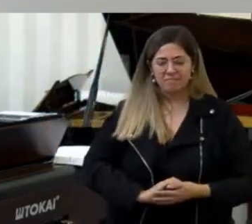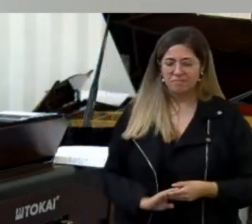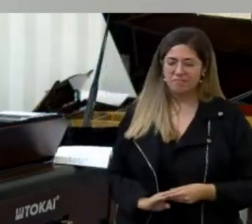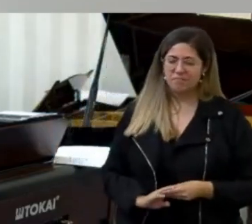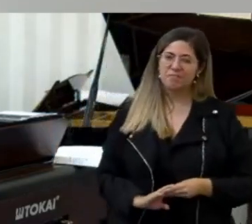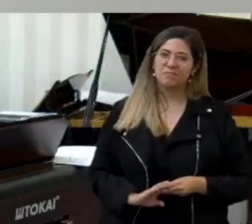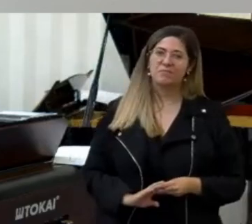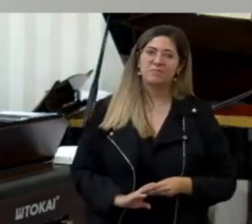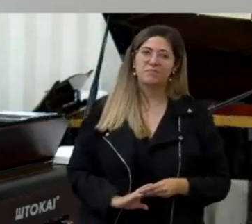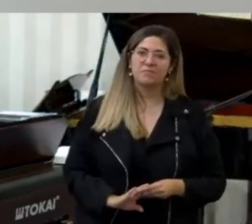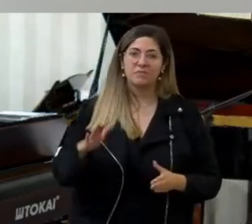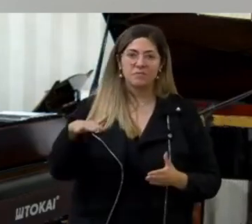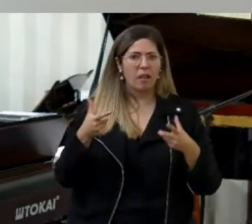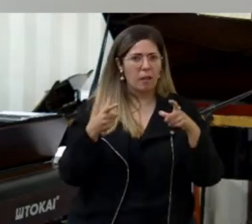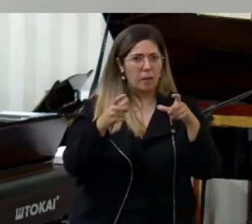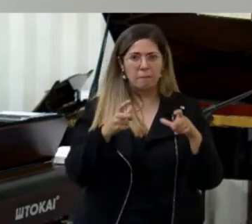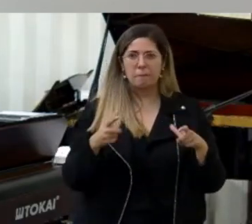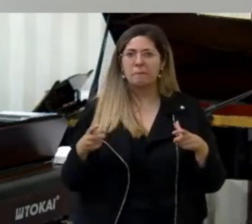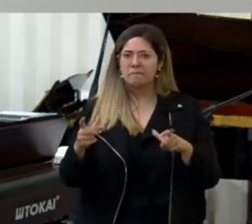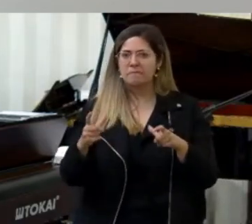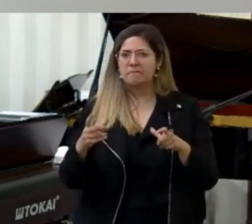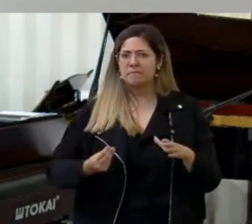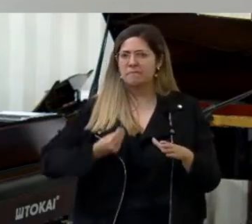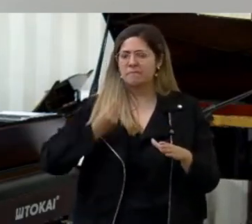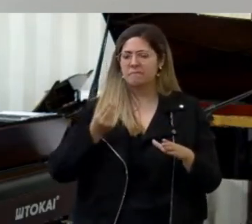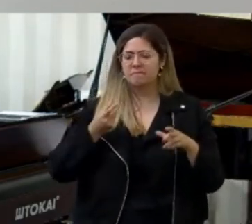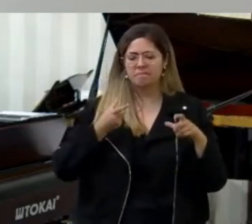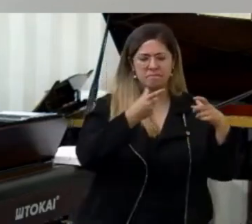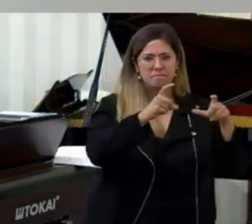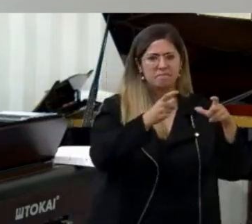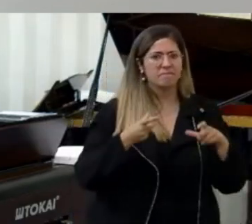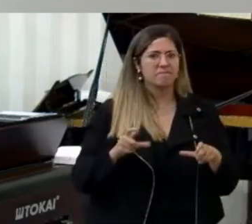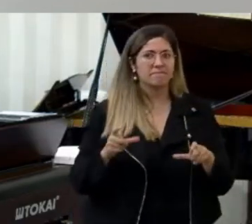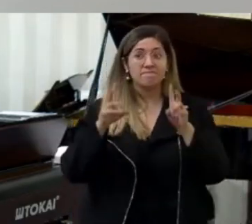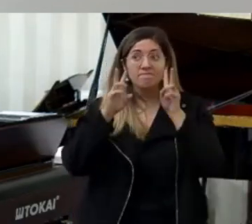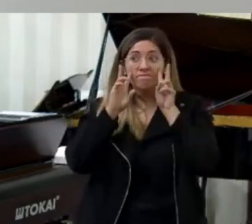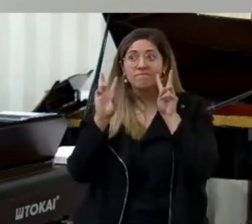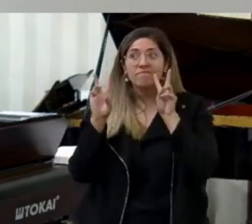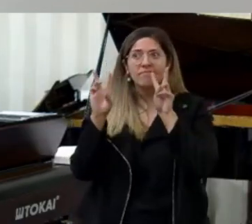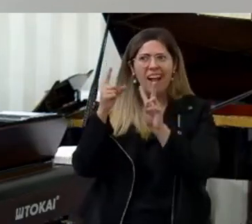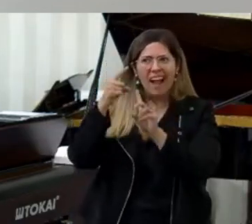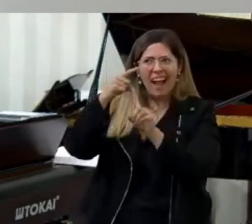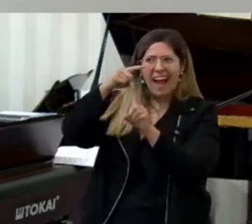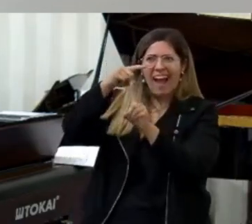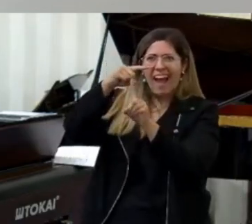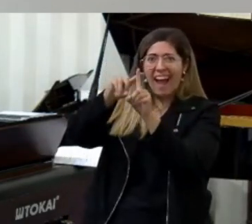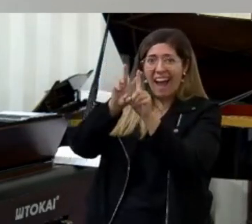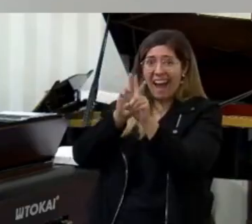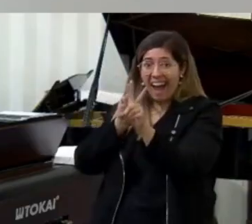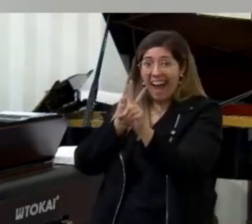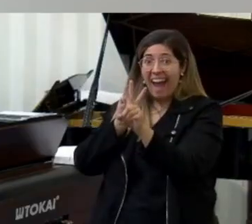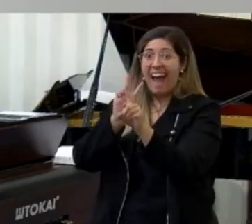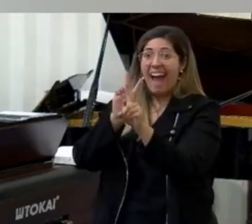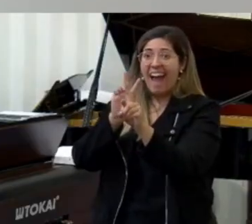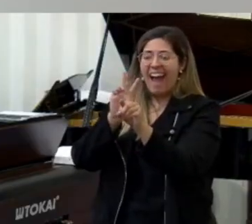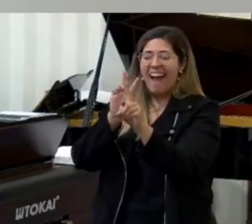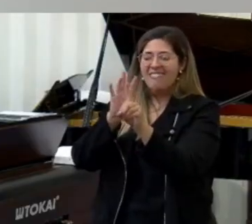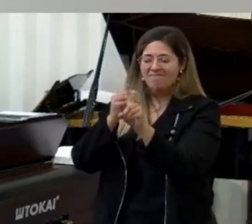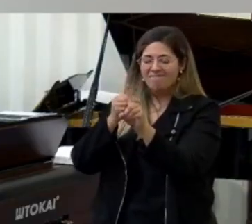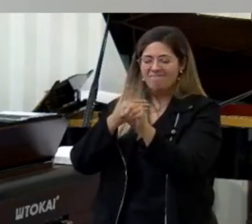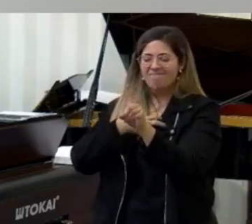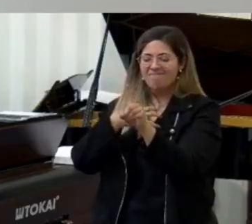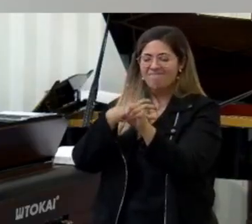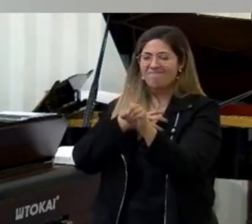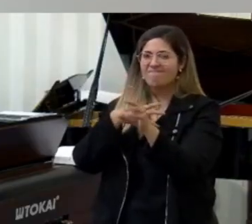seguinte: que onde vocês estiverem, se vocês conseguirem contemplar a cruz e conseguirem ver o que se